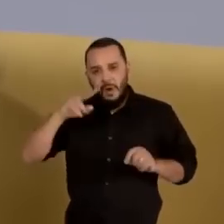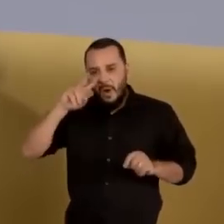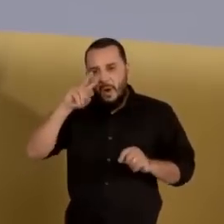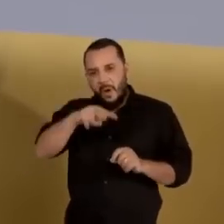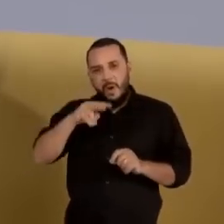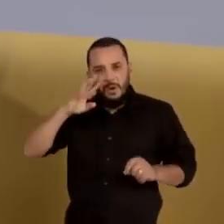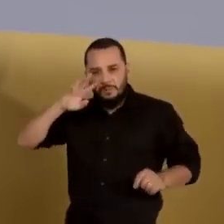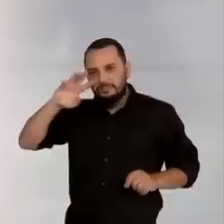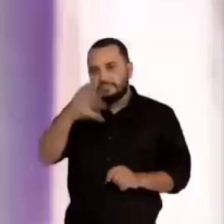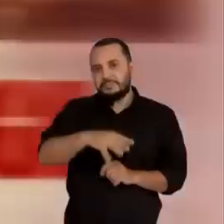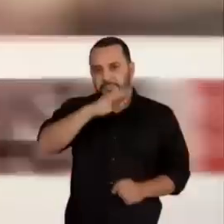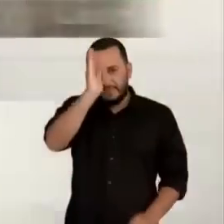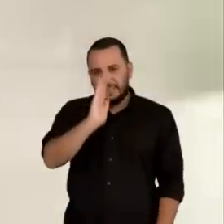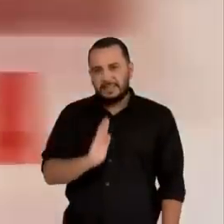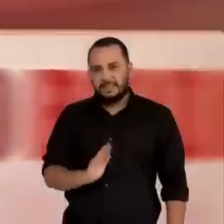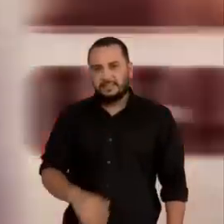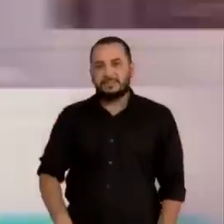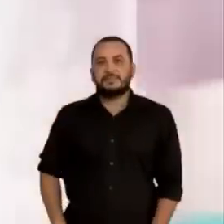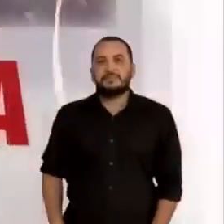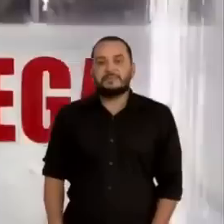no Brasil.